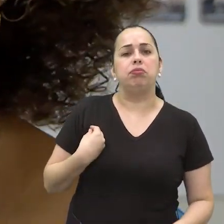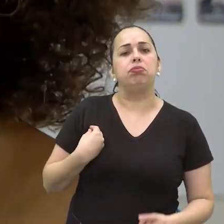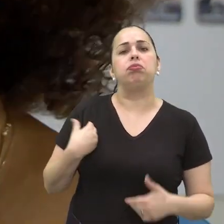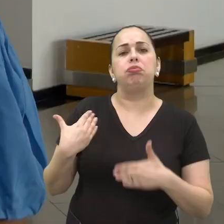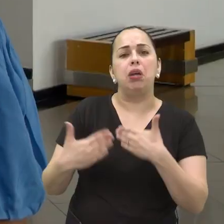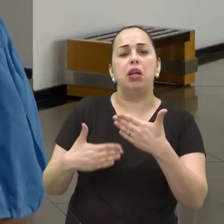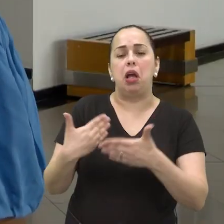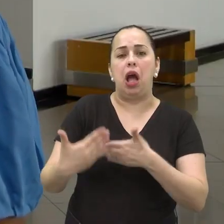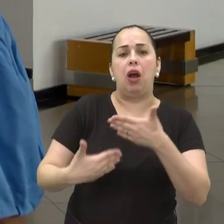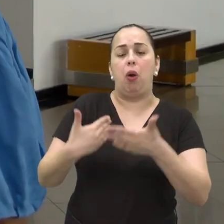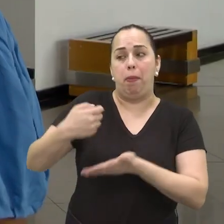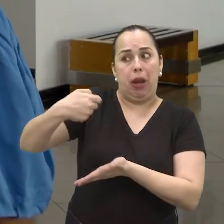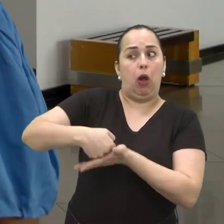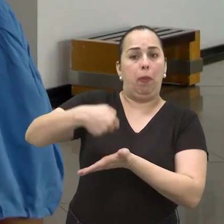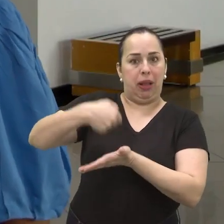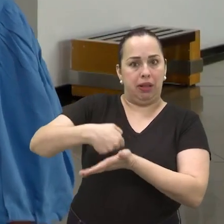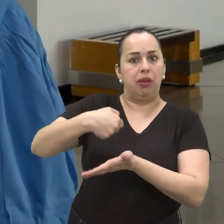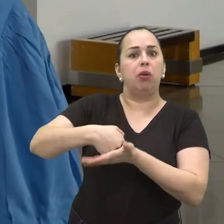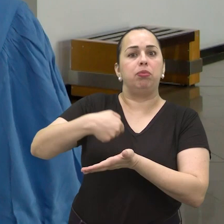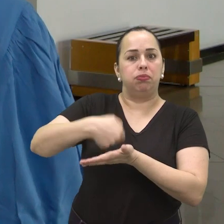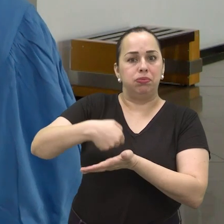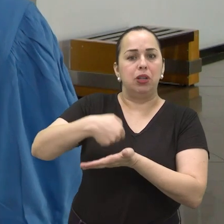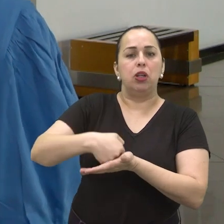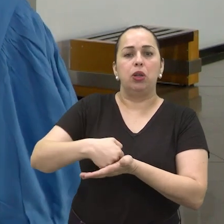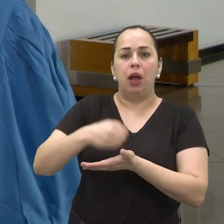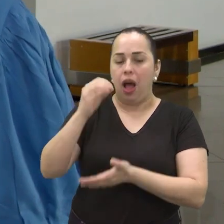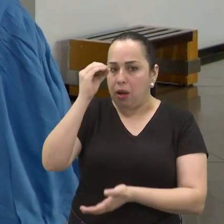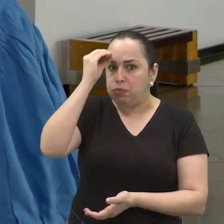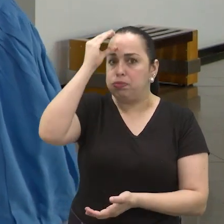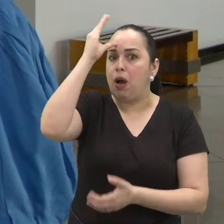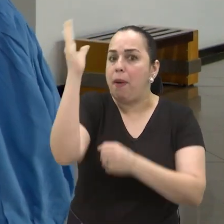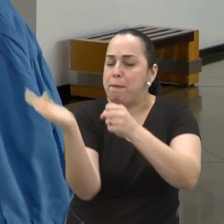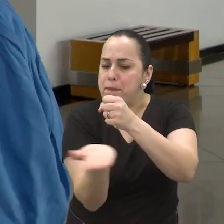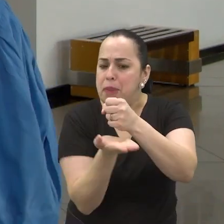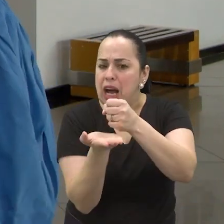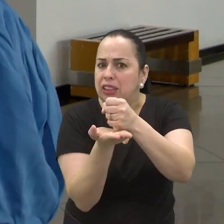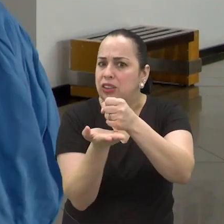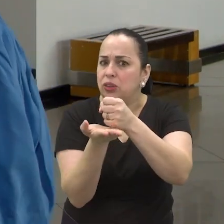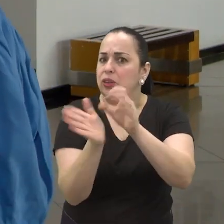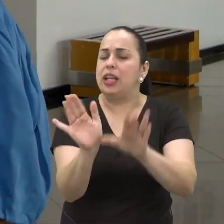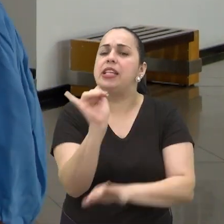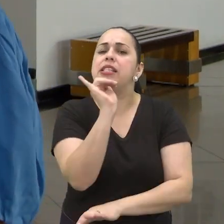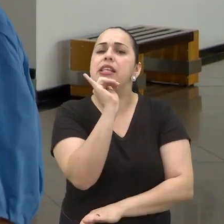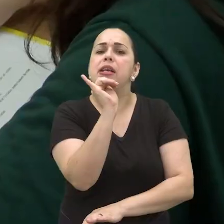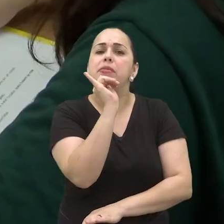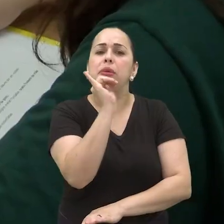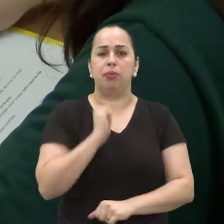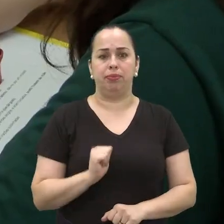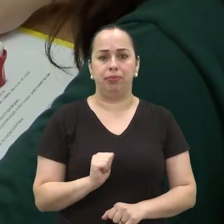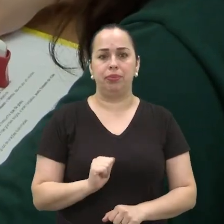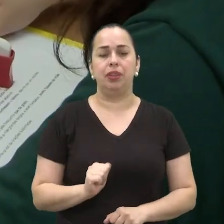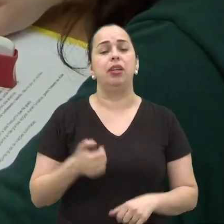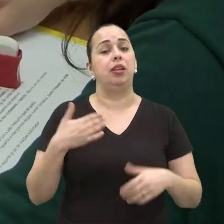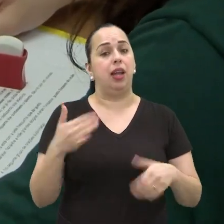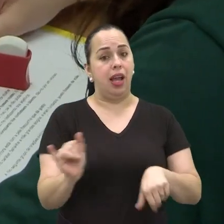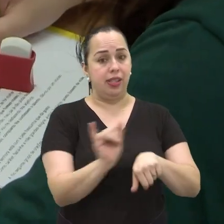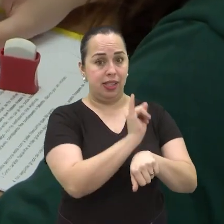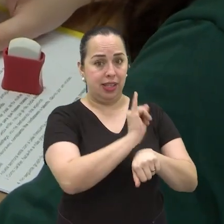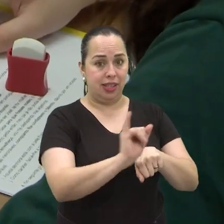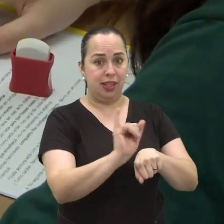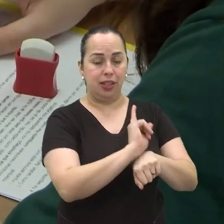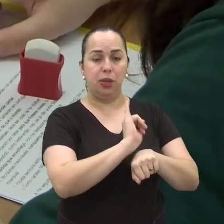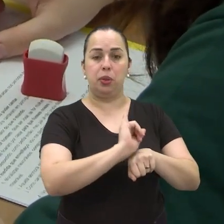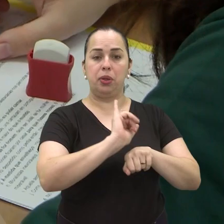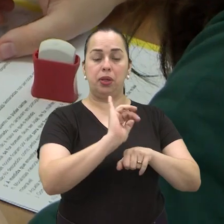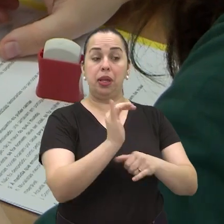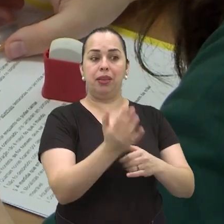vida cotidiana se tornou mais exigente quanto ao que é considerado conhecimento básico. Um exemplo disso é a popularização